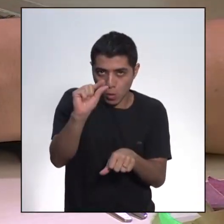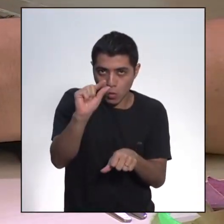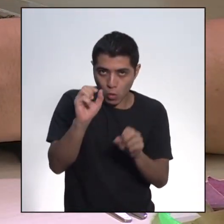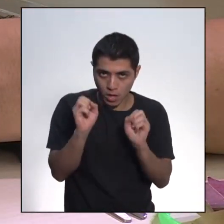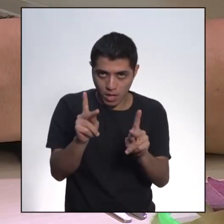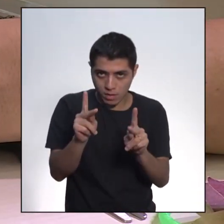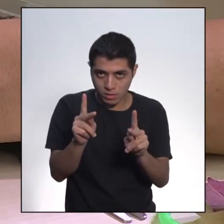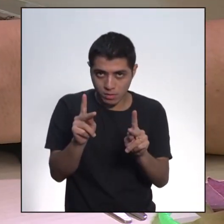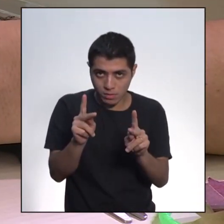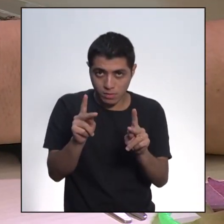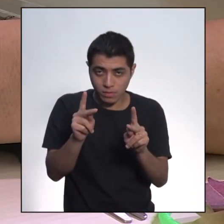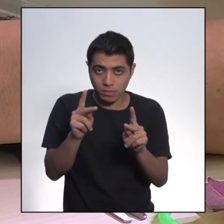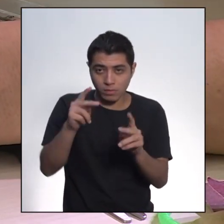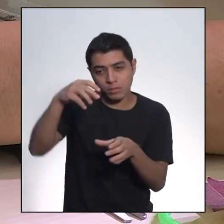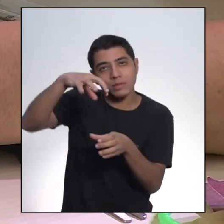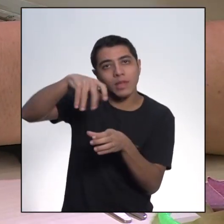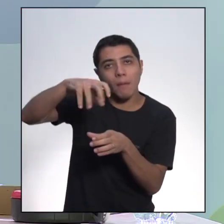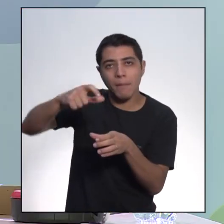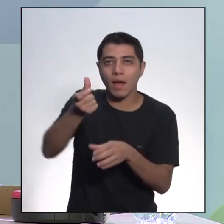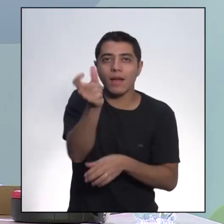fique bem alinhadinha.